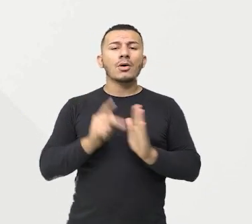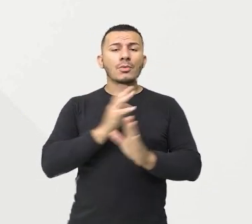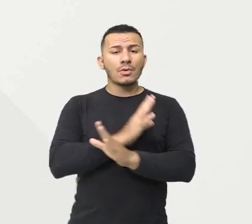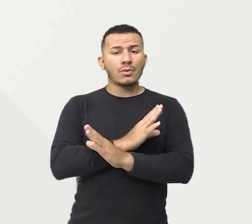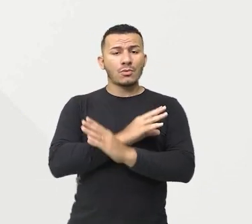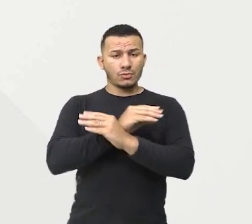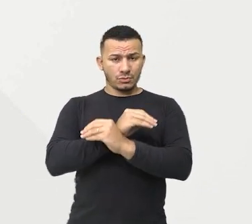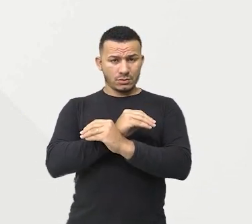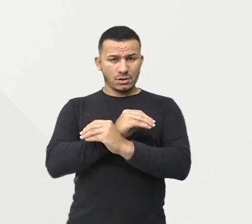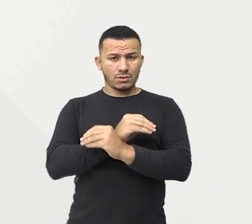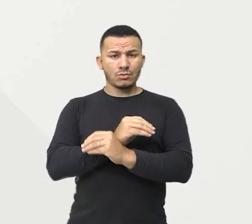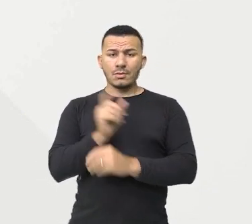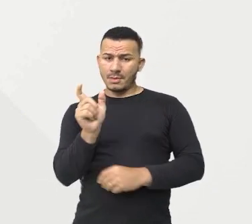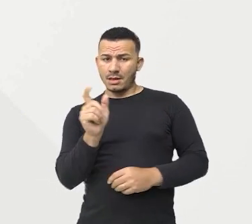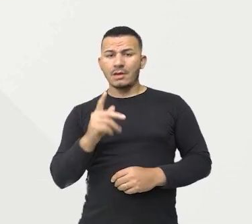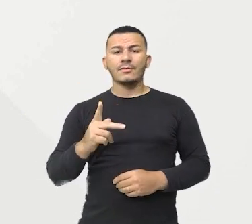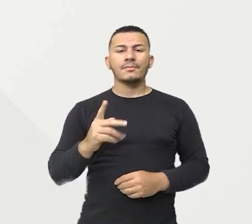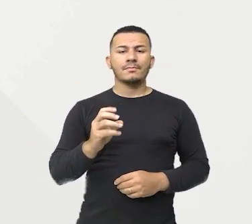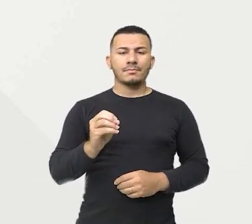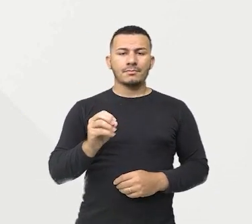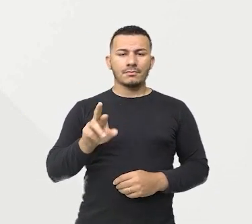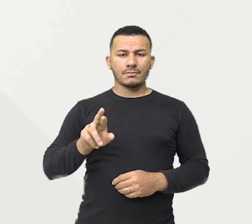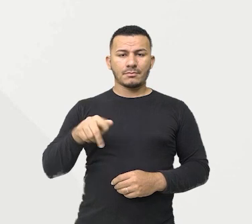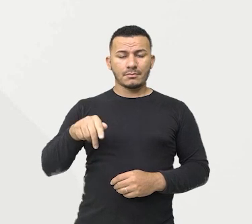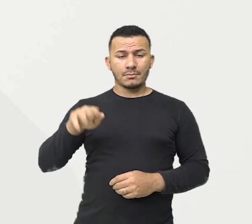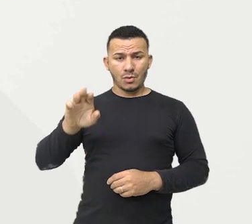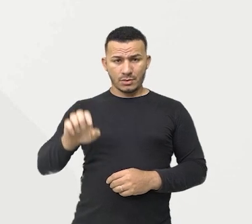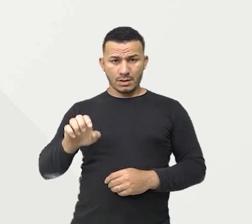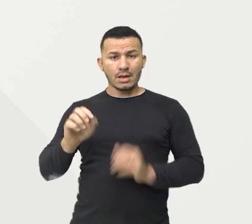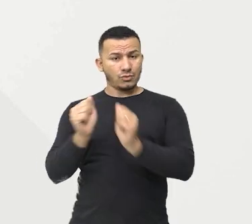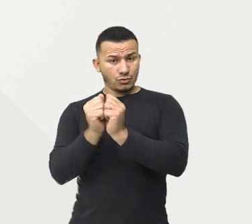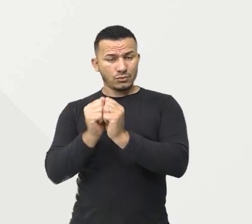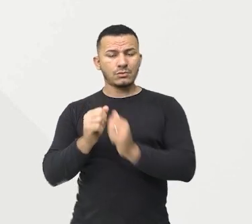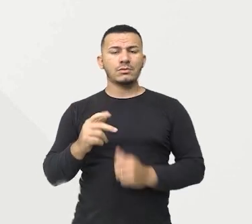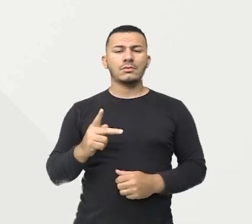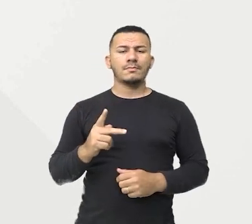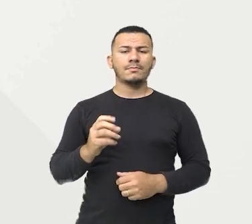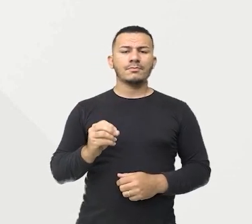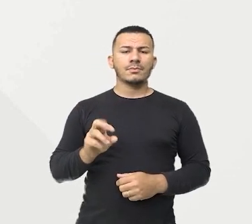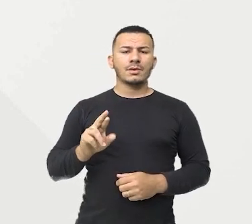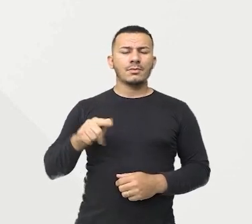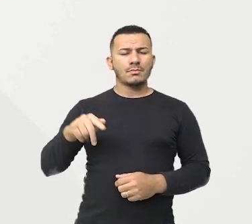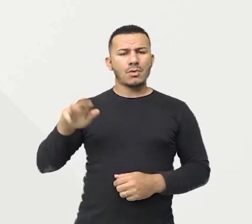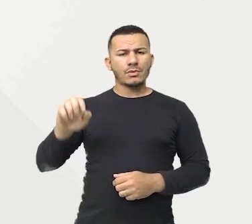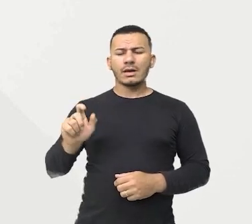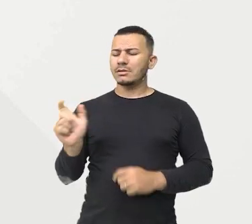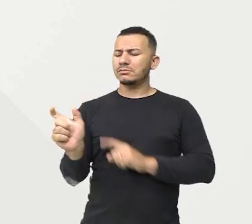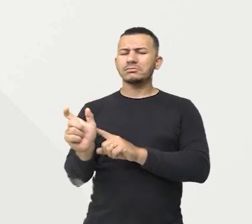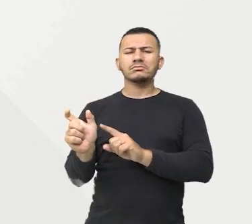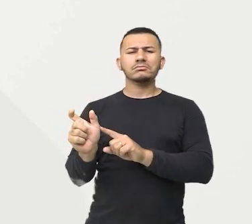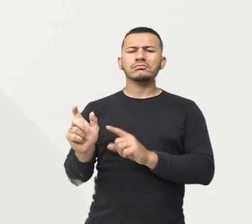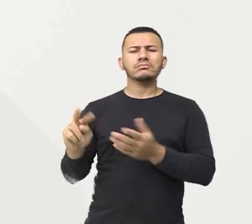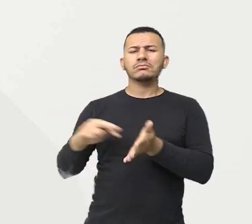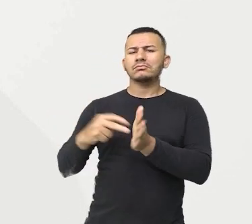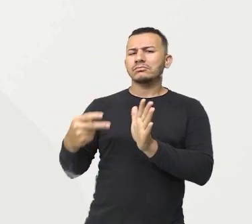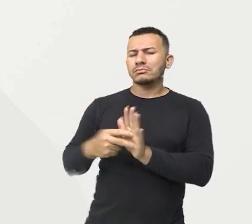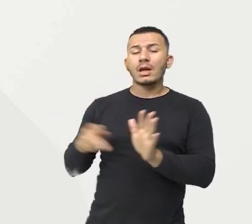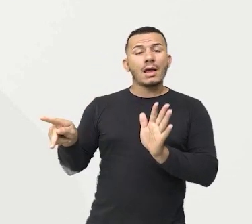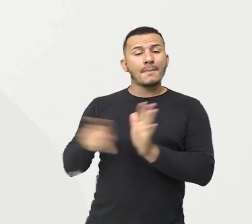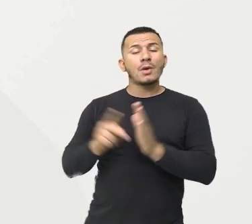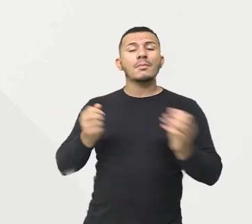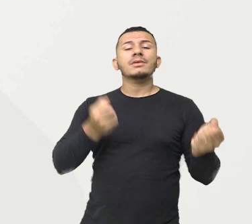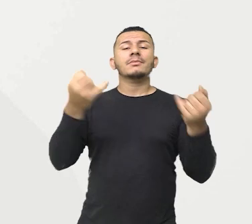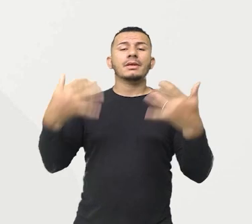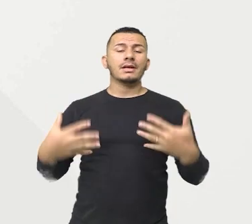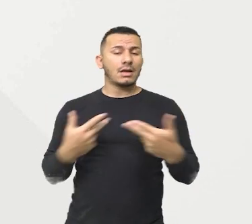quê? Esse porquê aqui, junto, sem acento, ele deve ser usado sempre para explicar alguma